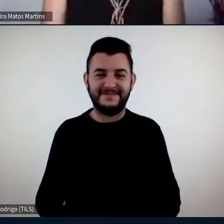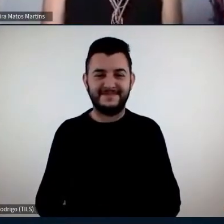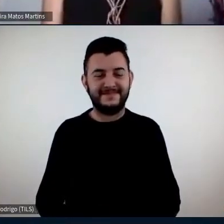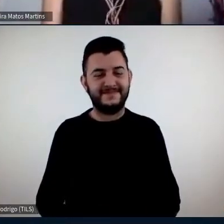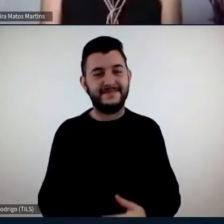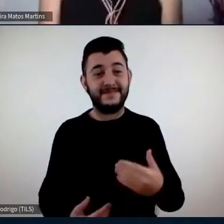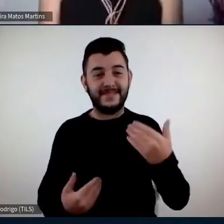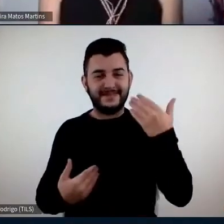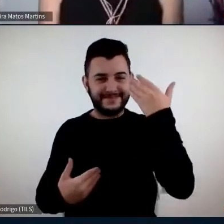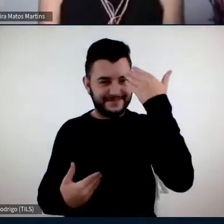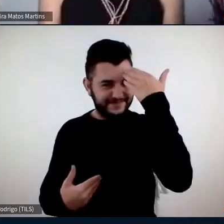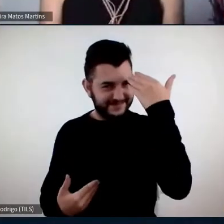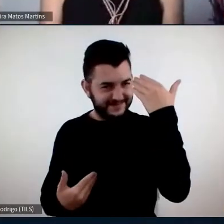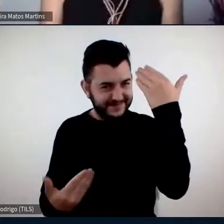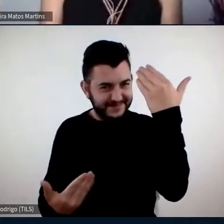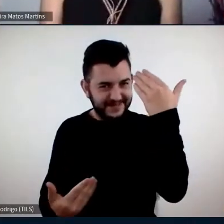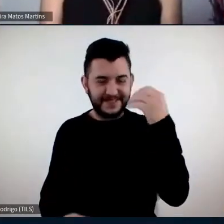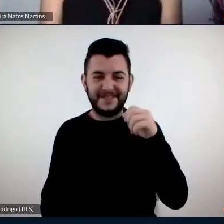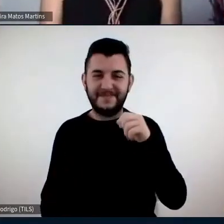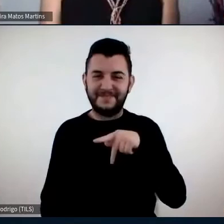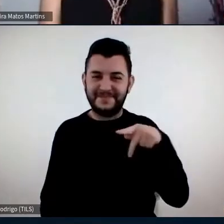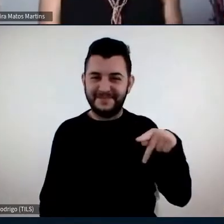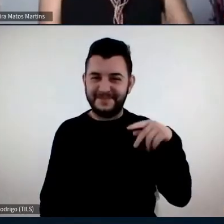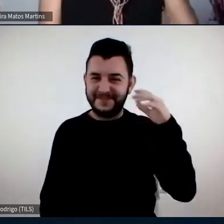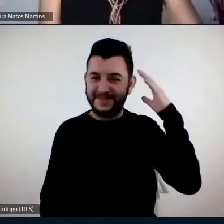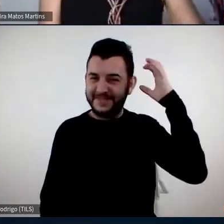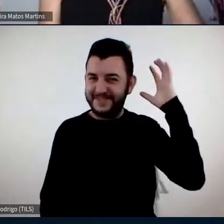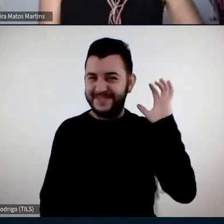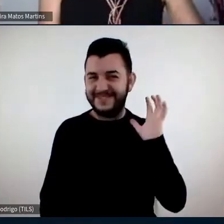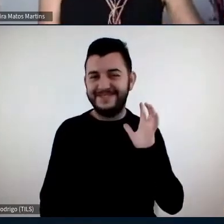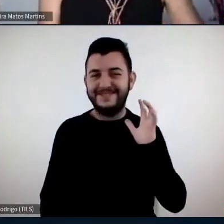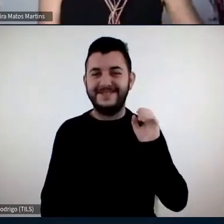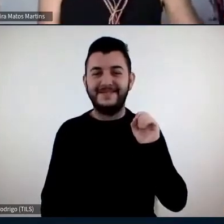Reflexões. Eu quero muito agradecer a Sabine e já de antemão